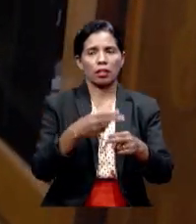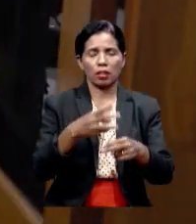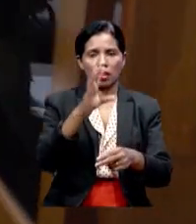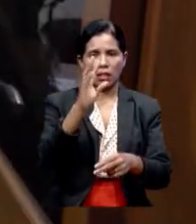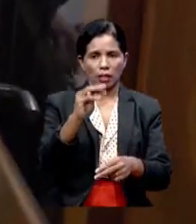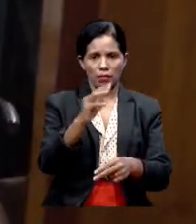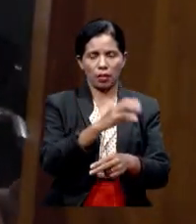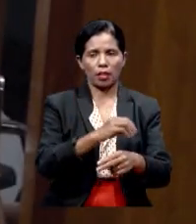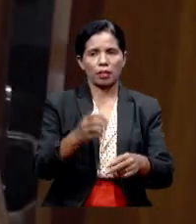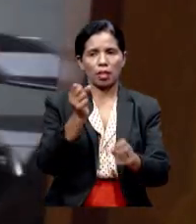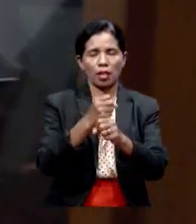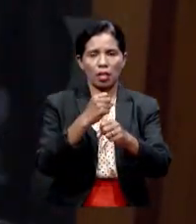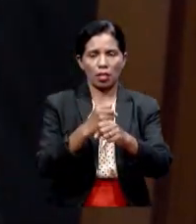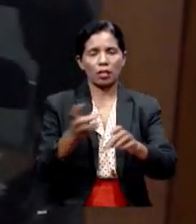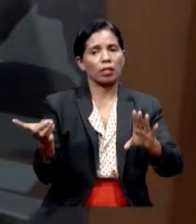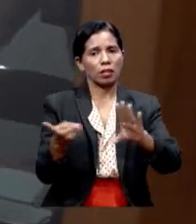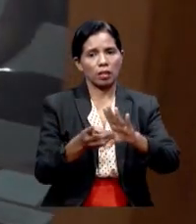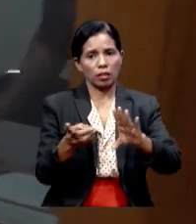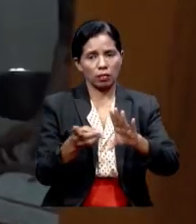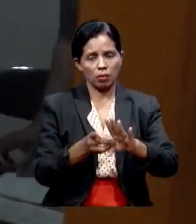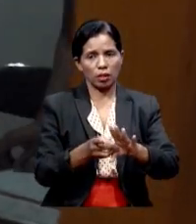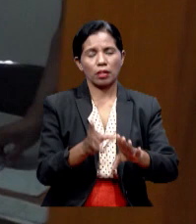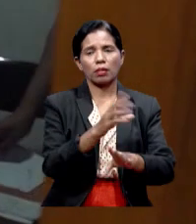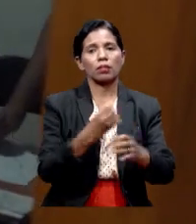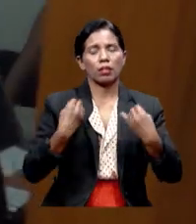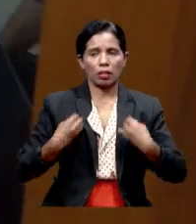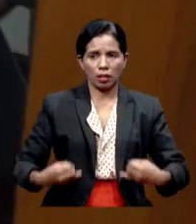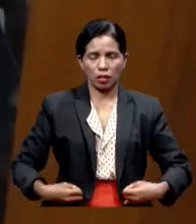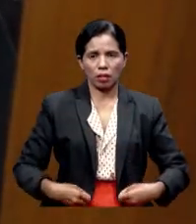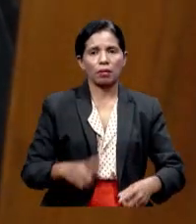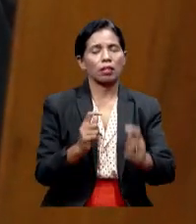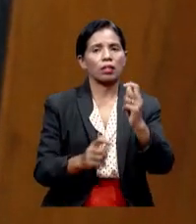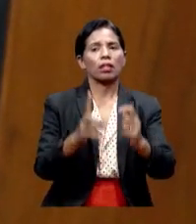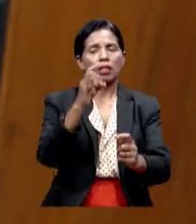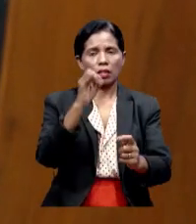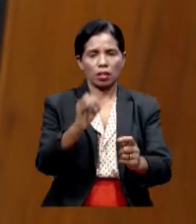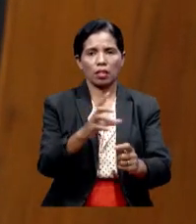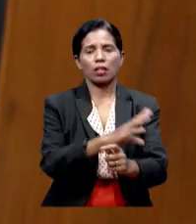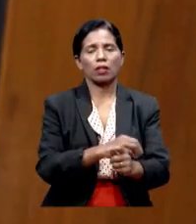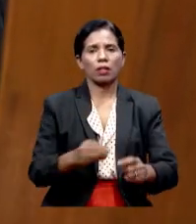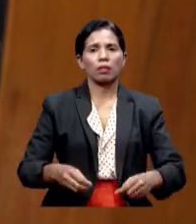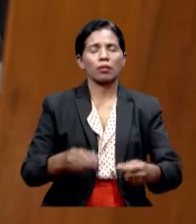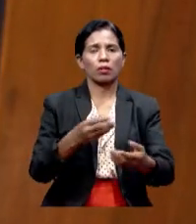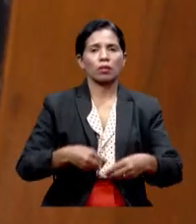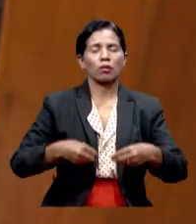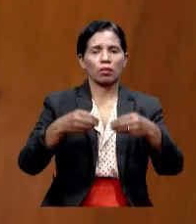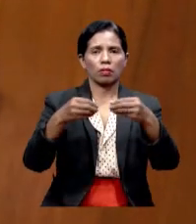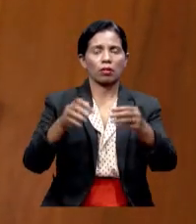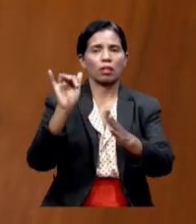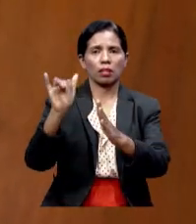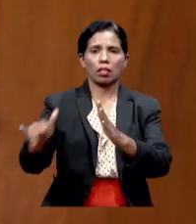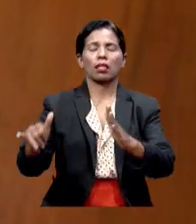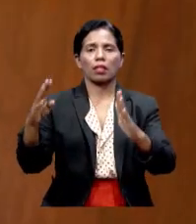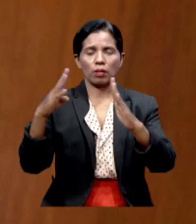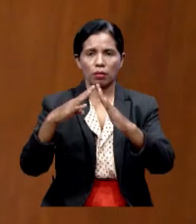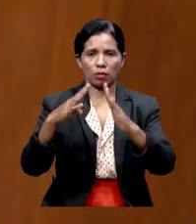hala falsificação de documento e identidade timorniano, mas via julgamento, né, Tribunal Dili aplica medida coação termo identidade e residência